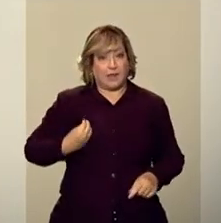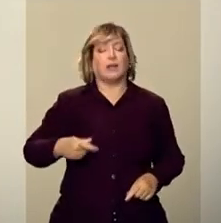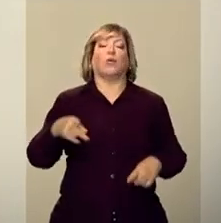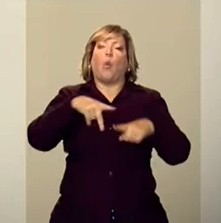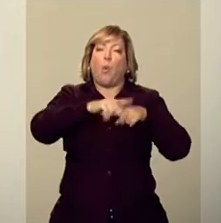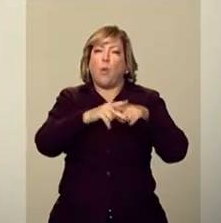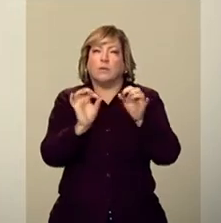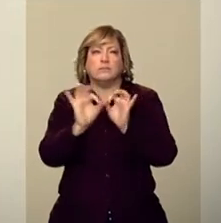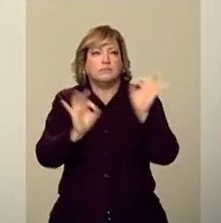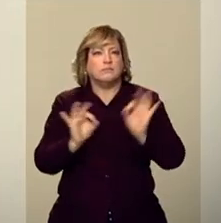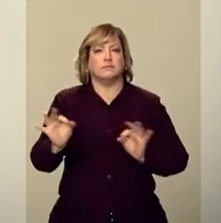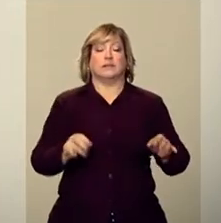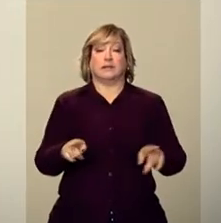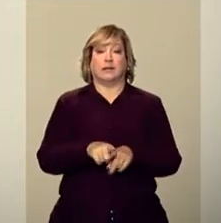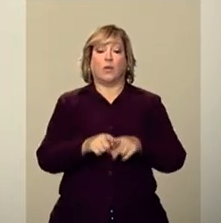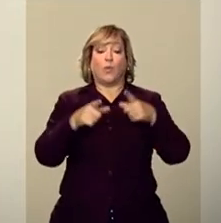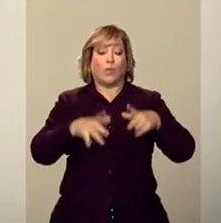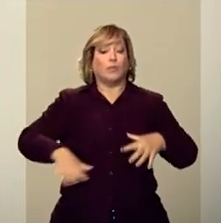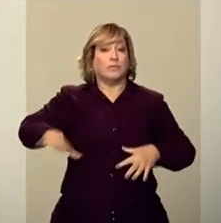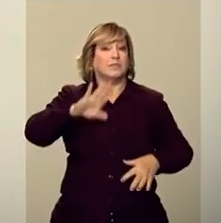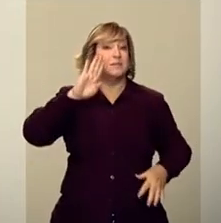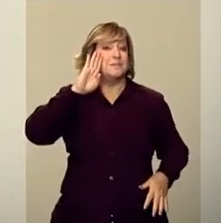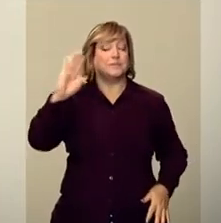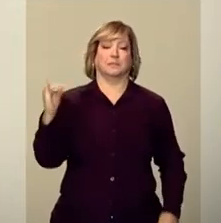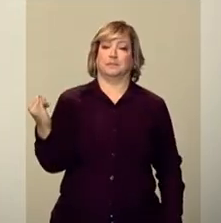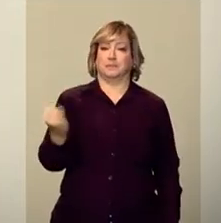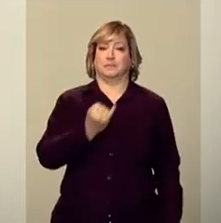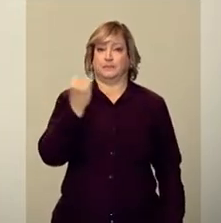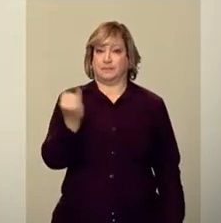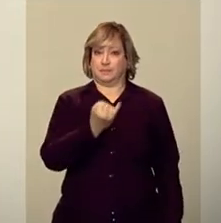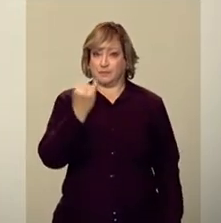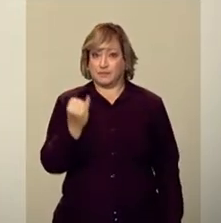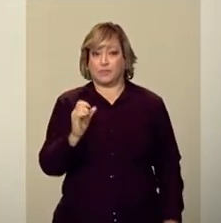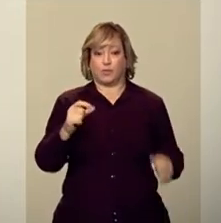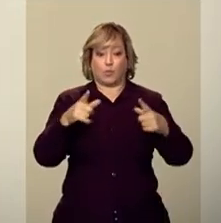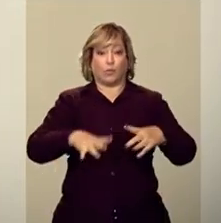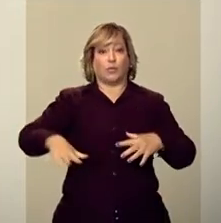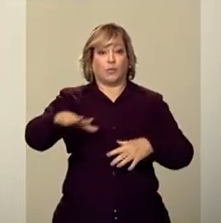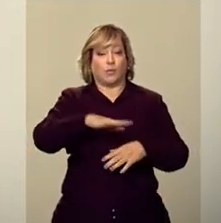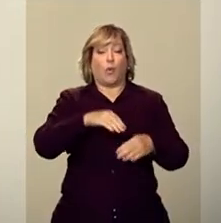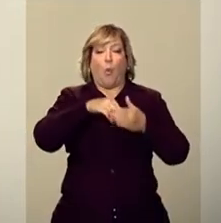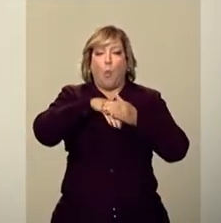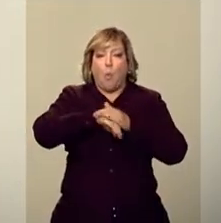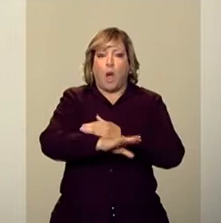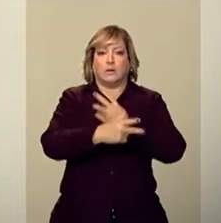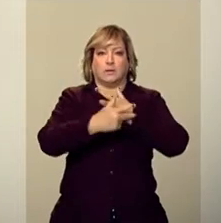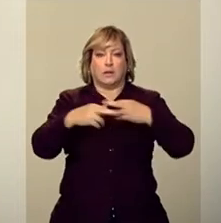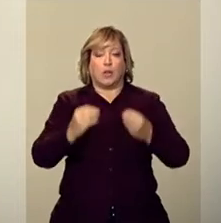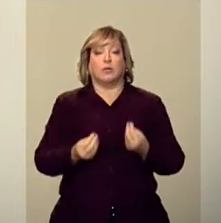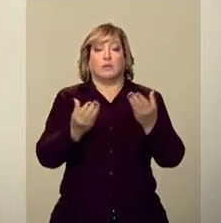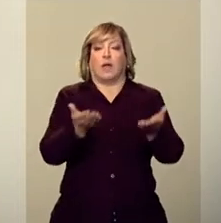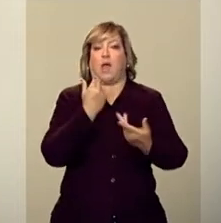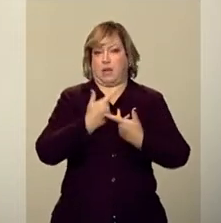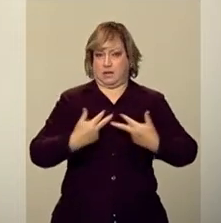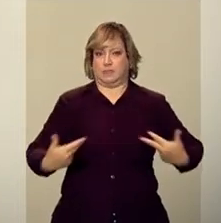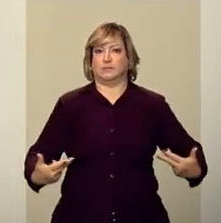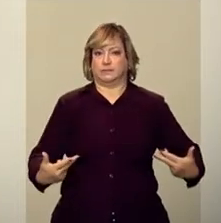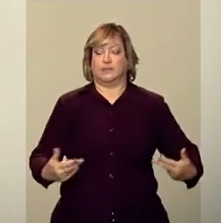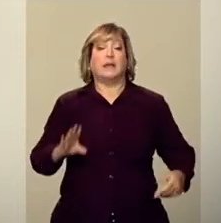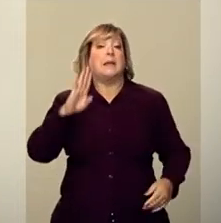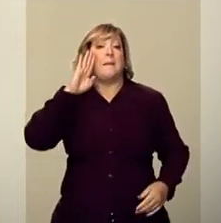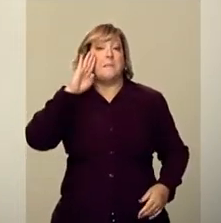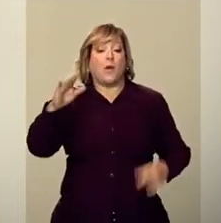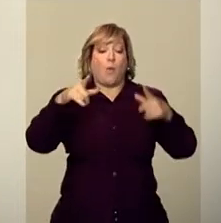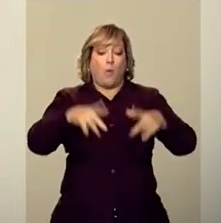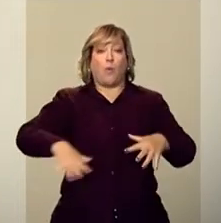Lucia consideradas importantes estratégicas para abastecimento e para oferta de alimentos Principalmente